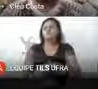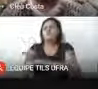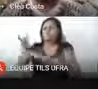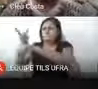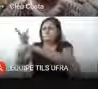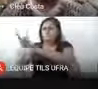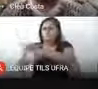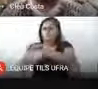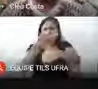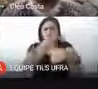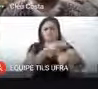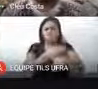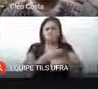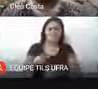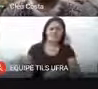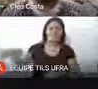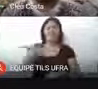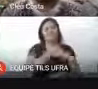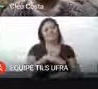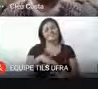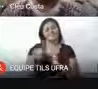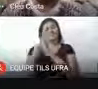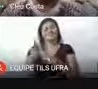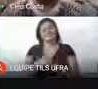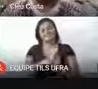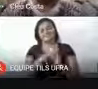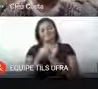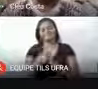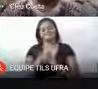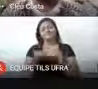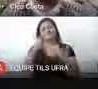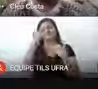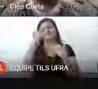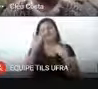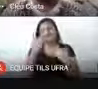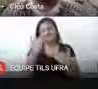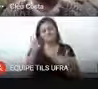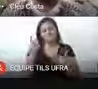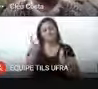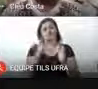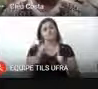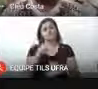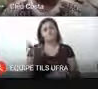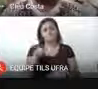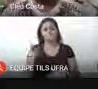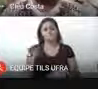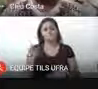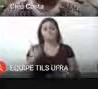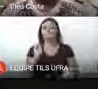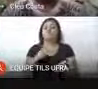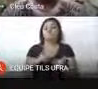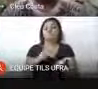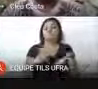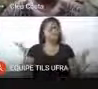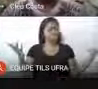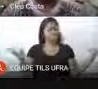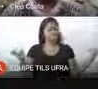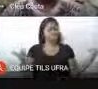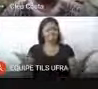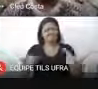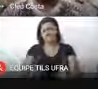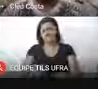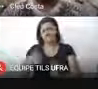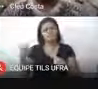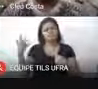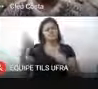campo de pesquisa. Então, muito obrigado, professor, foi realmente muito, muito enriquecedora a